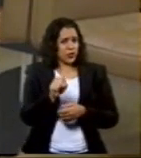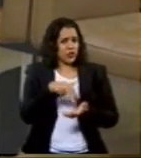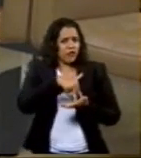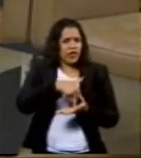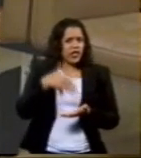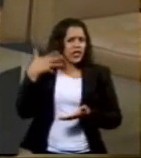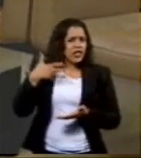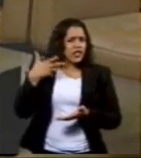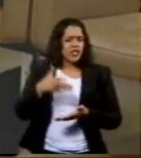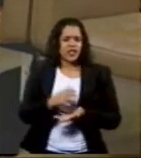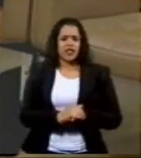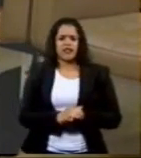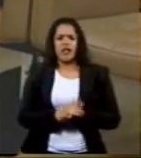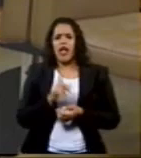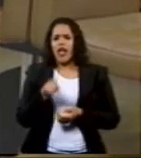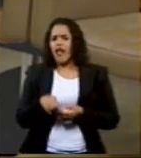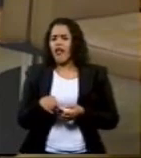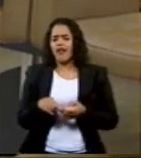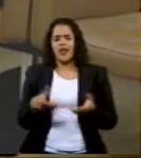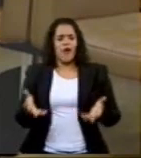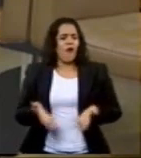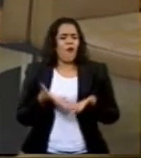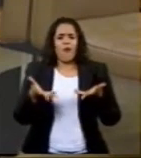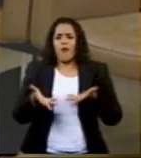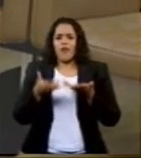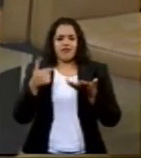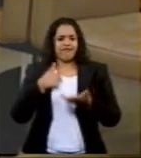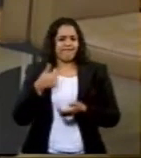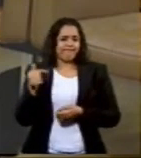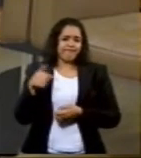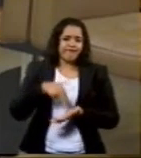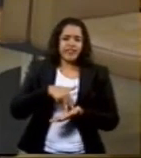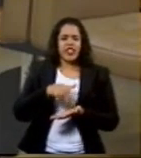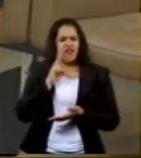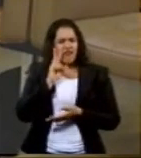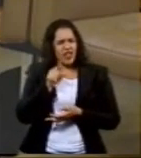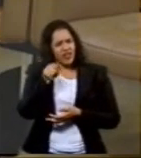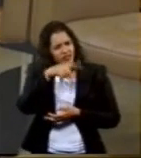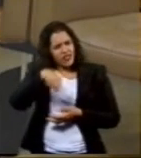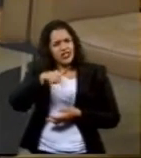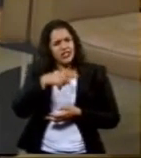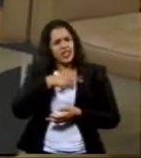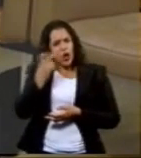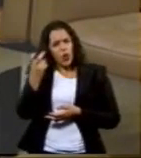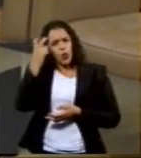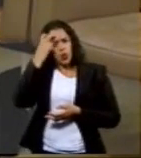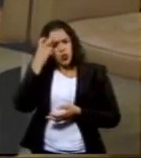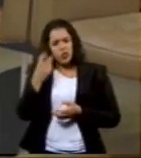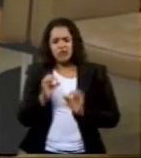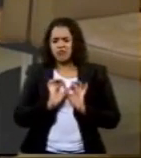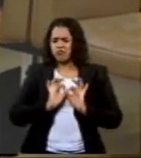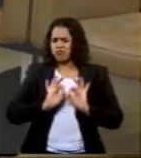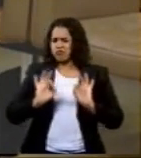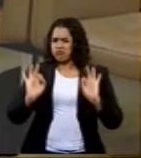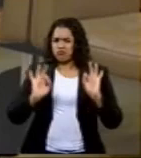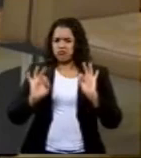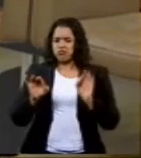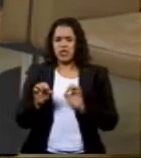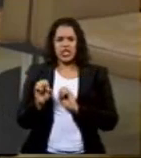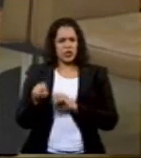aqui, sabe? É uma grande honra poder ver que vossas excelências são pessoas assim, de cultura ilibadíssima,